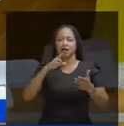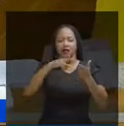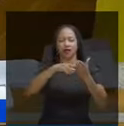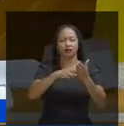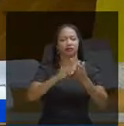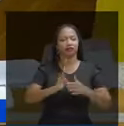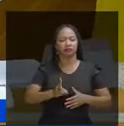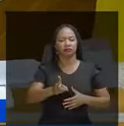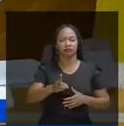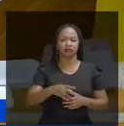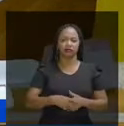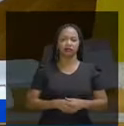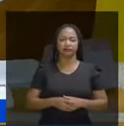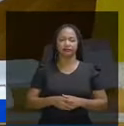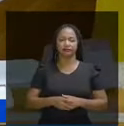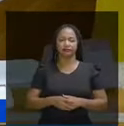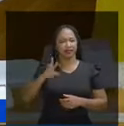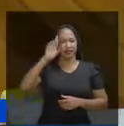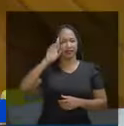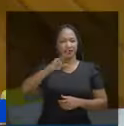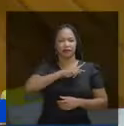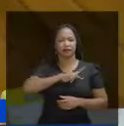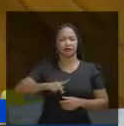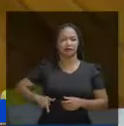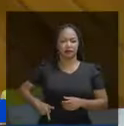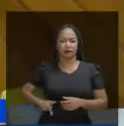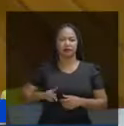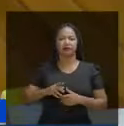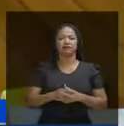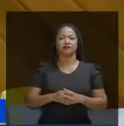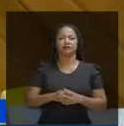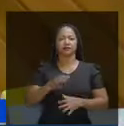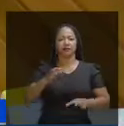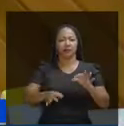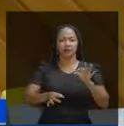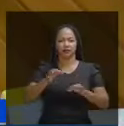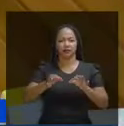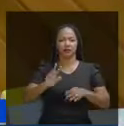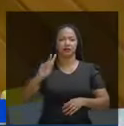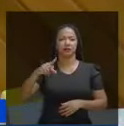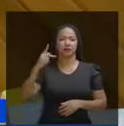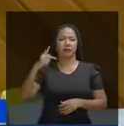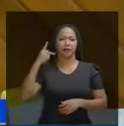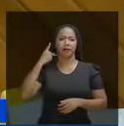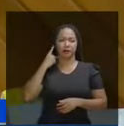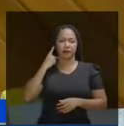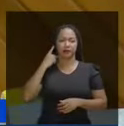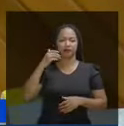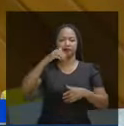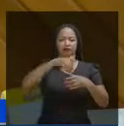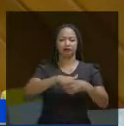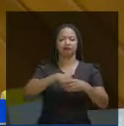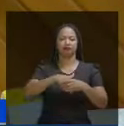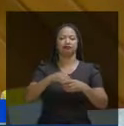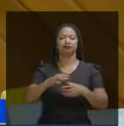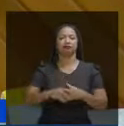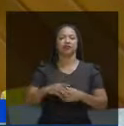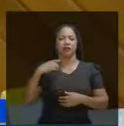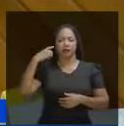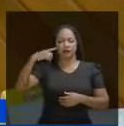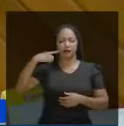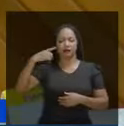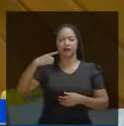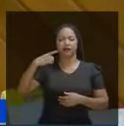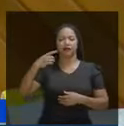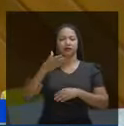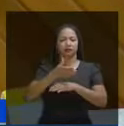palavra. Excelentíssimo senhor presidente, eminentes pares, doutor procurador regional eleitoral. Foco na juíza Paola Santos. Juíza Paola Santos